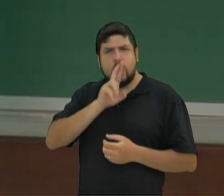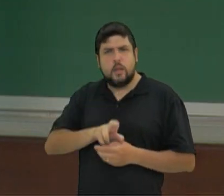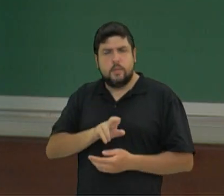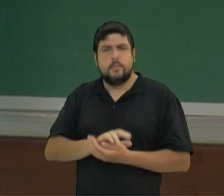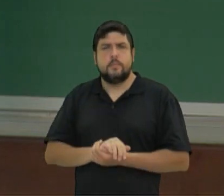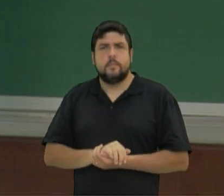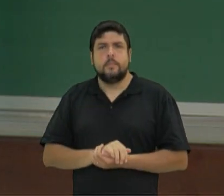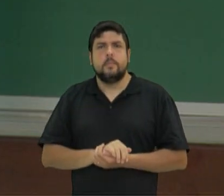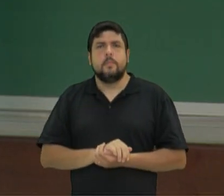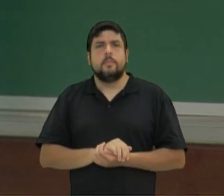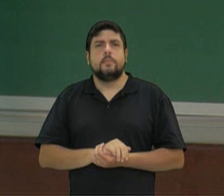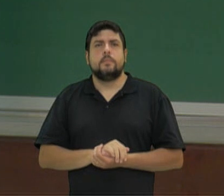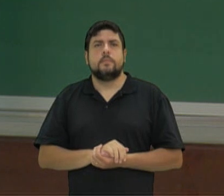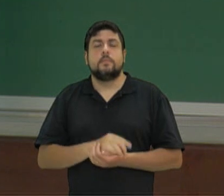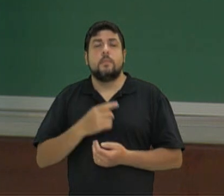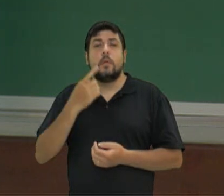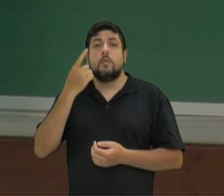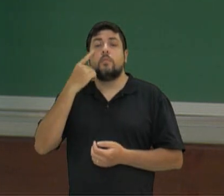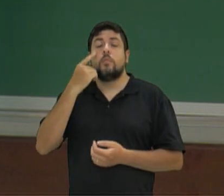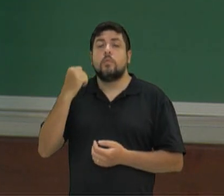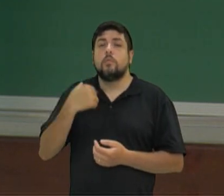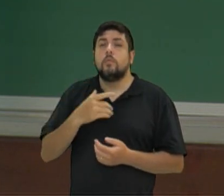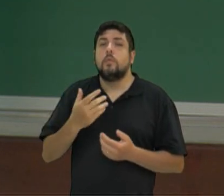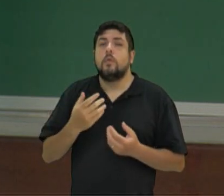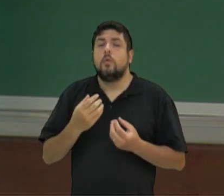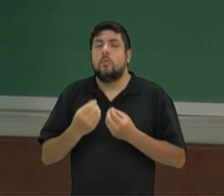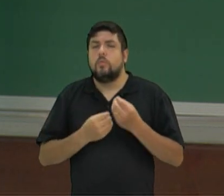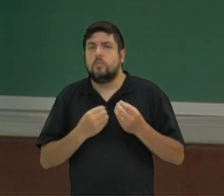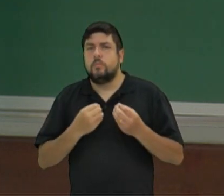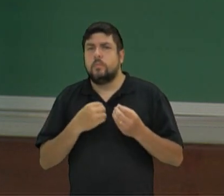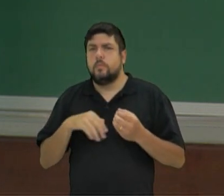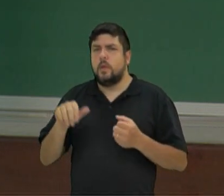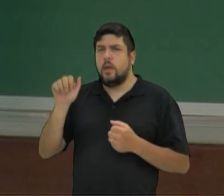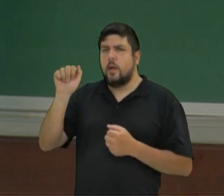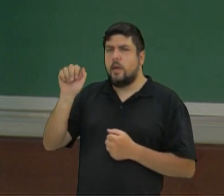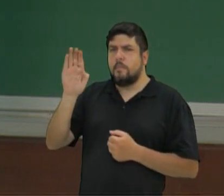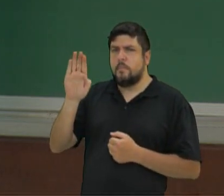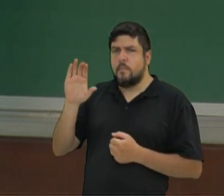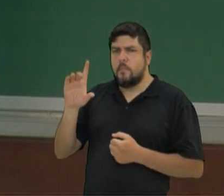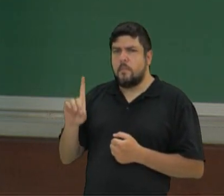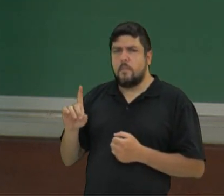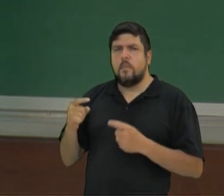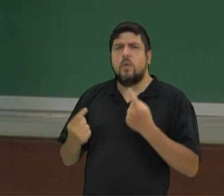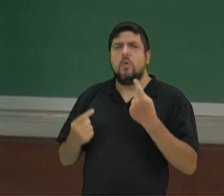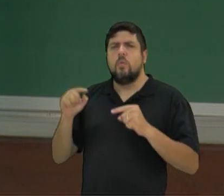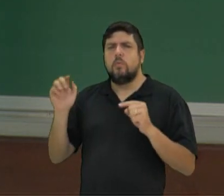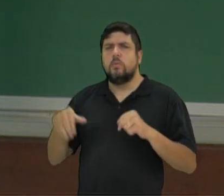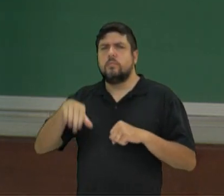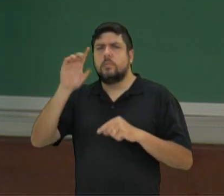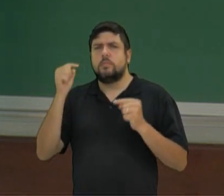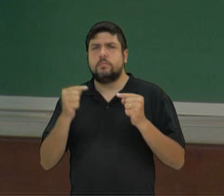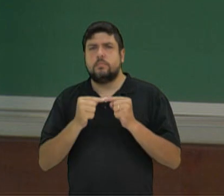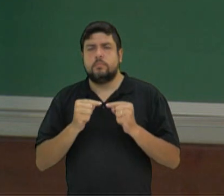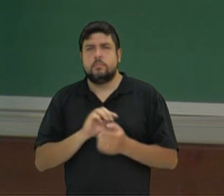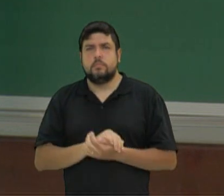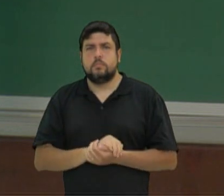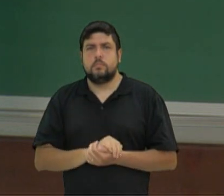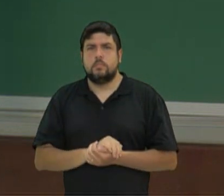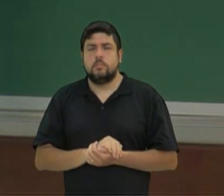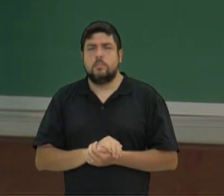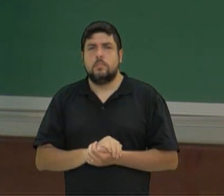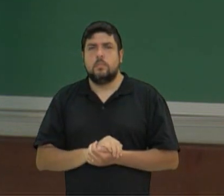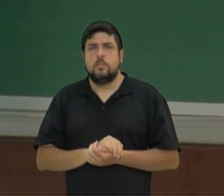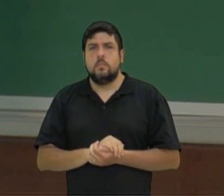vamos ver, de acordo com as alternativas, qual vai ser a mais correta. Então, até abril